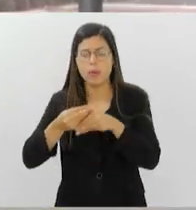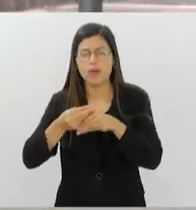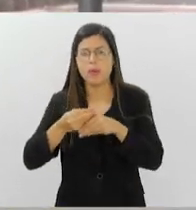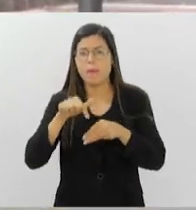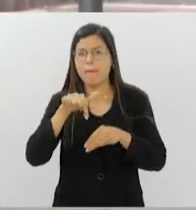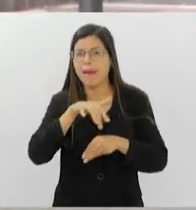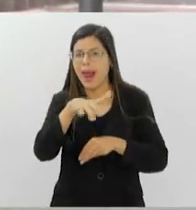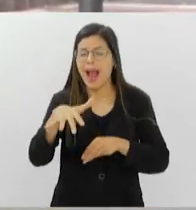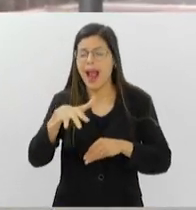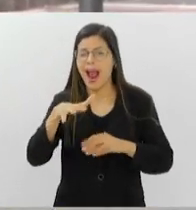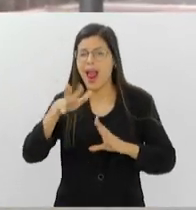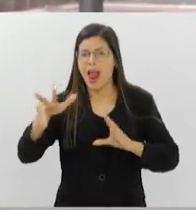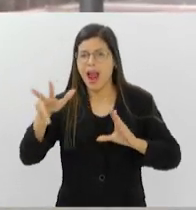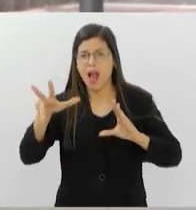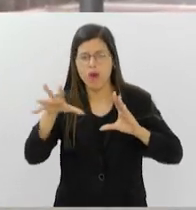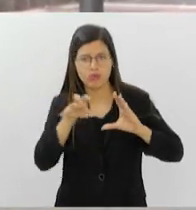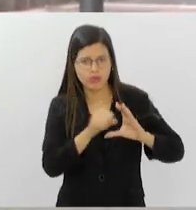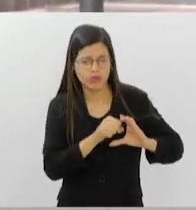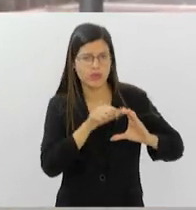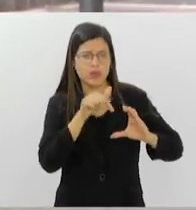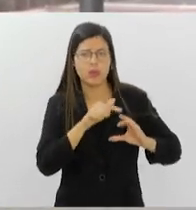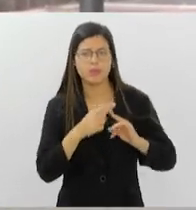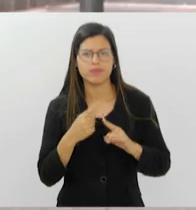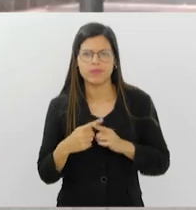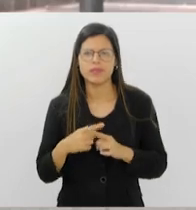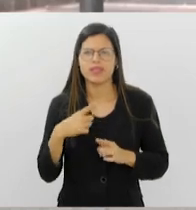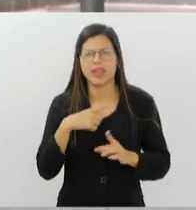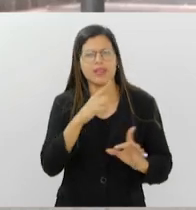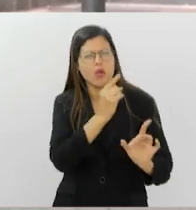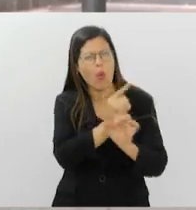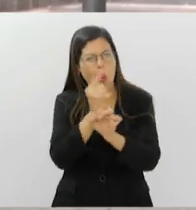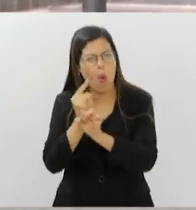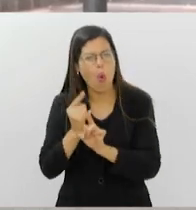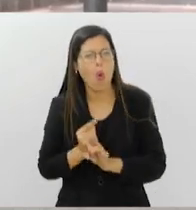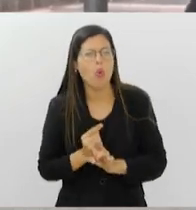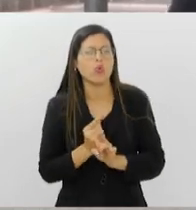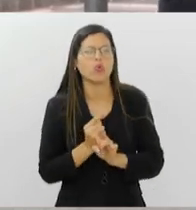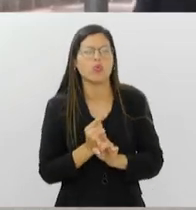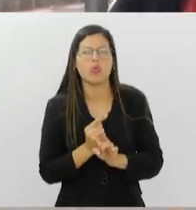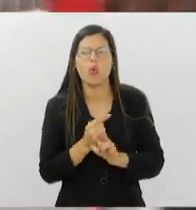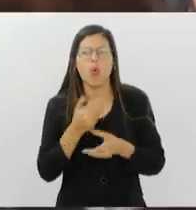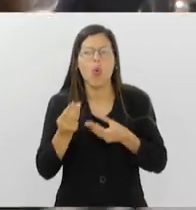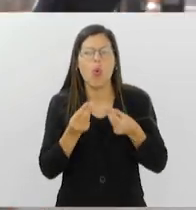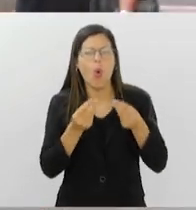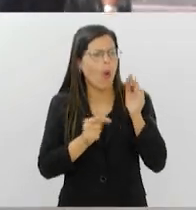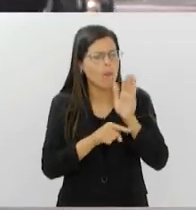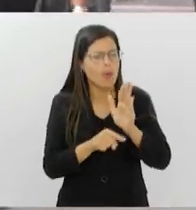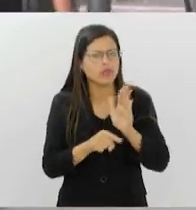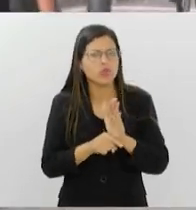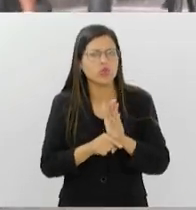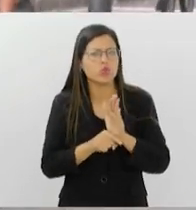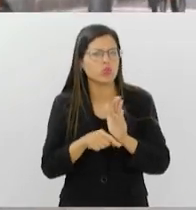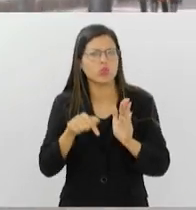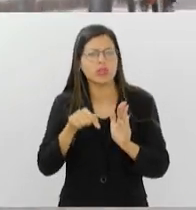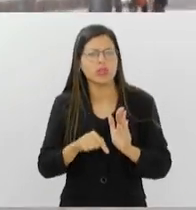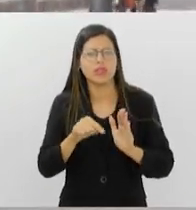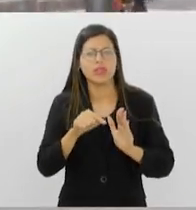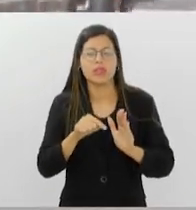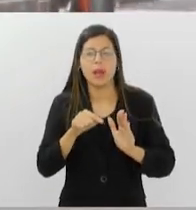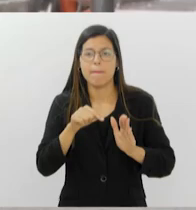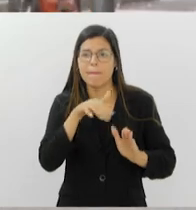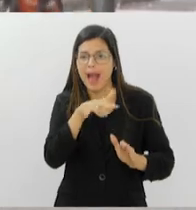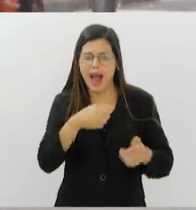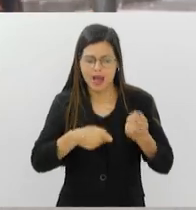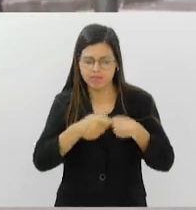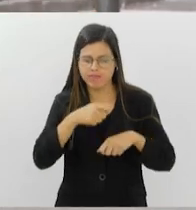antes que ela se realize a gente tem sempre encontros e tudo mais Qual é a contribuição que a Flup pode dar para o mercado